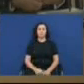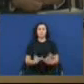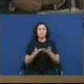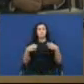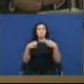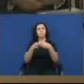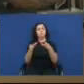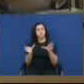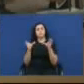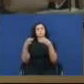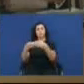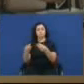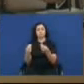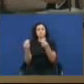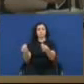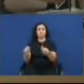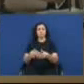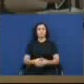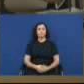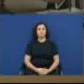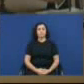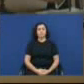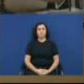Encaminhe-se às comissões competentes.